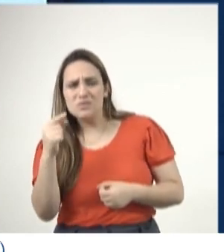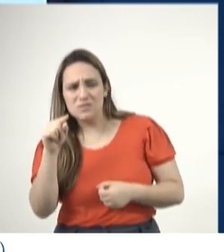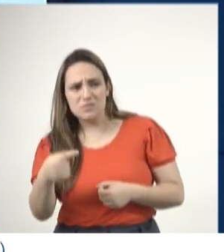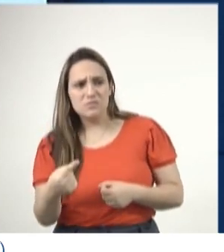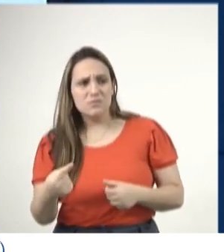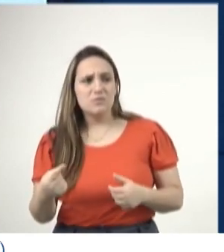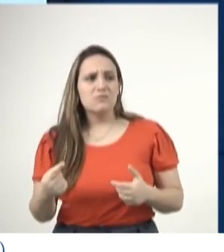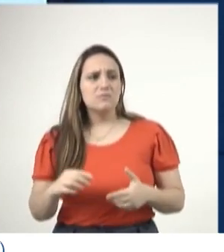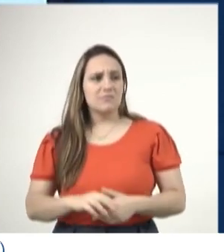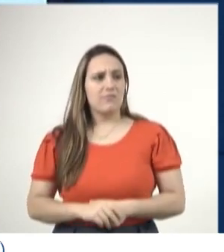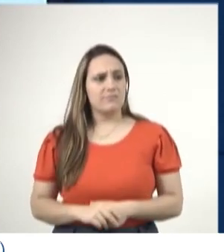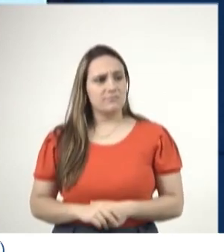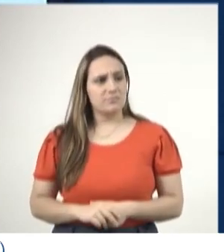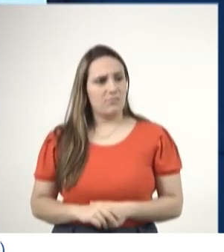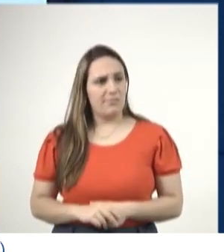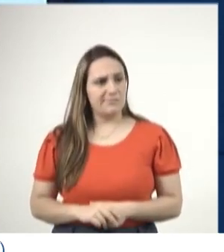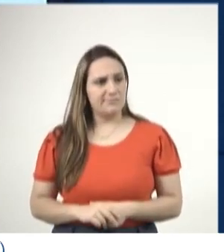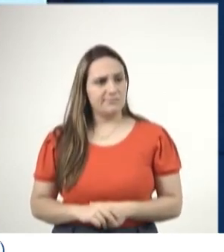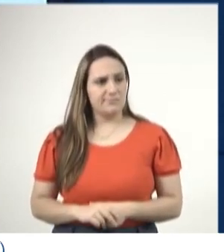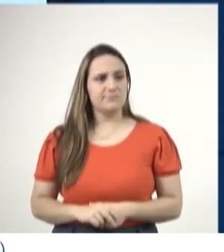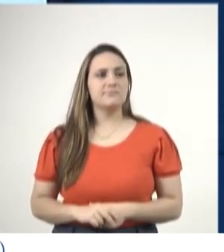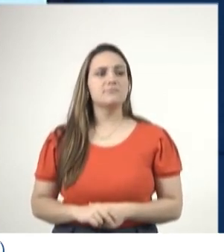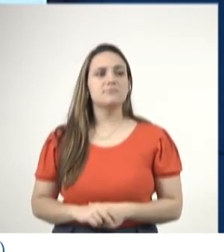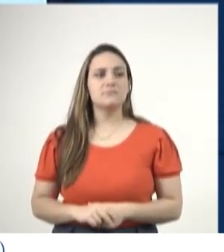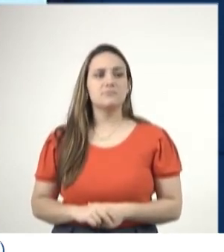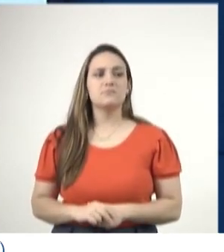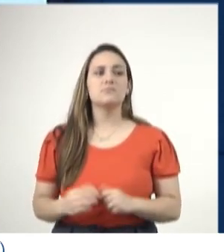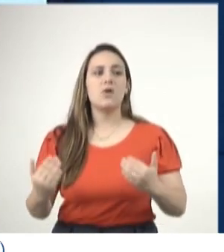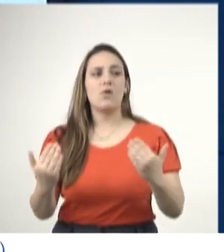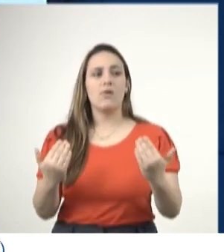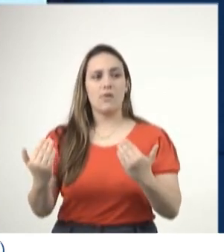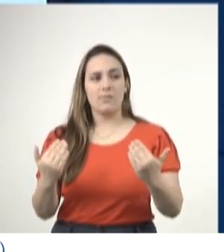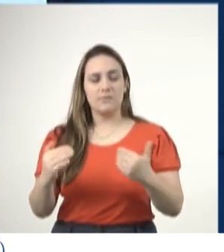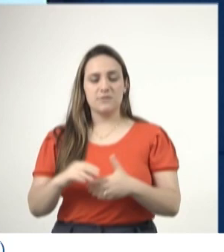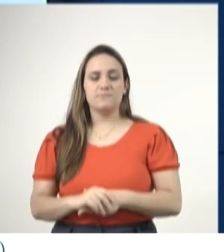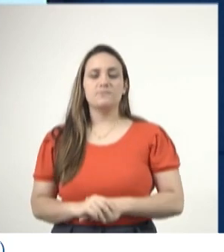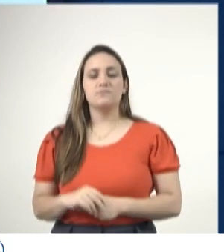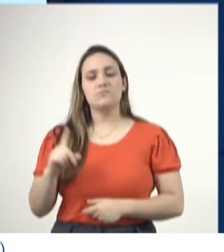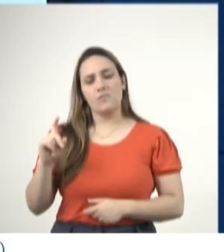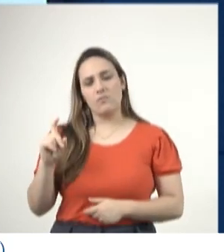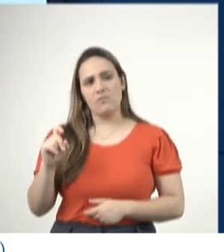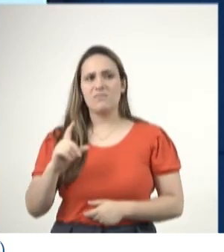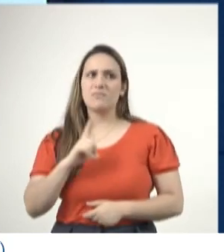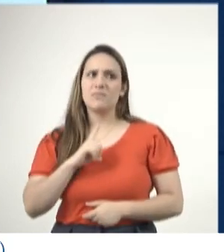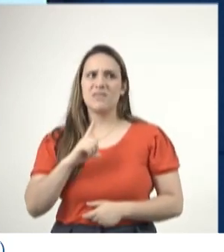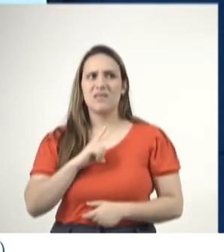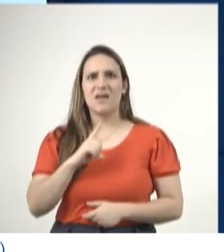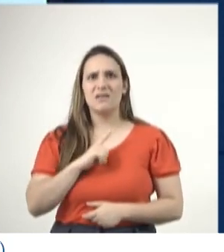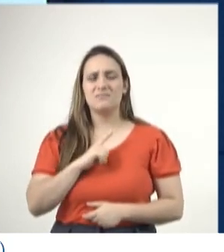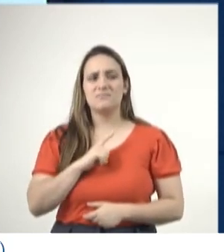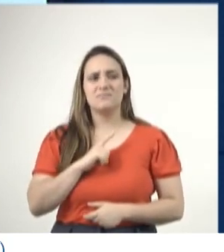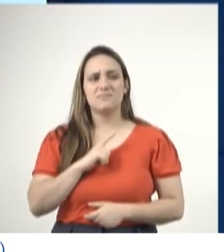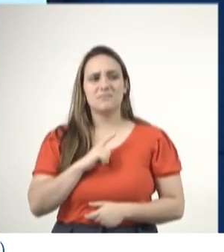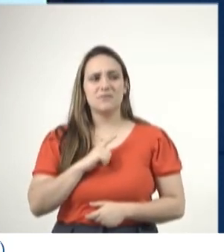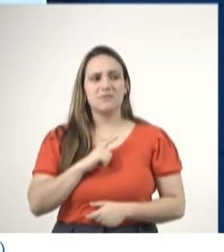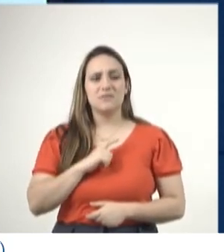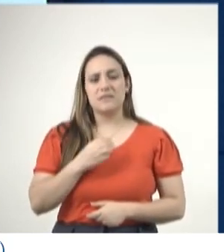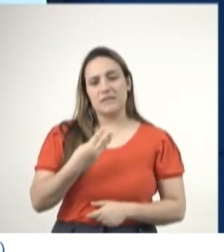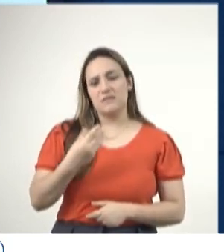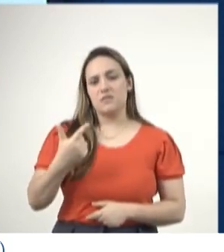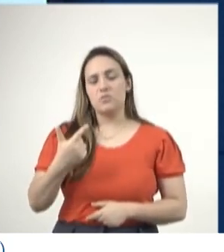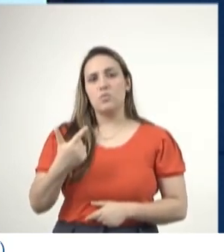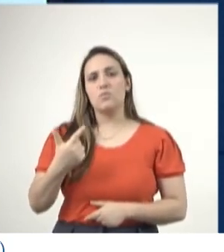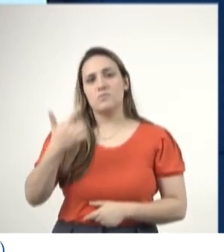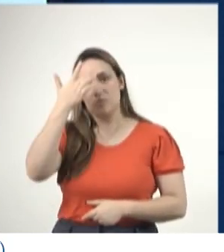com Dourados? Vamos pegar o índice do Brasil. Se fosse Dourados, a gente ia ter 32 mortes por ano, mais ou